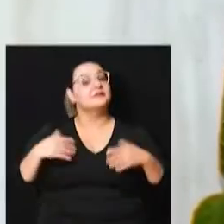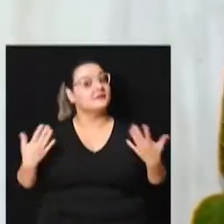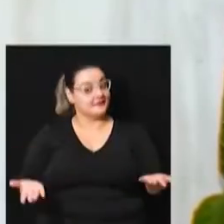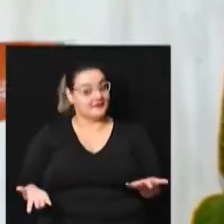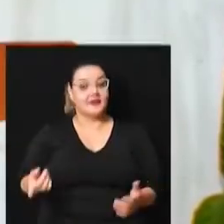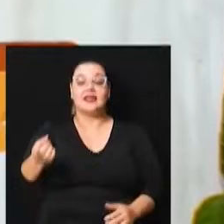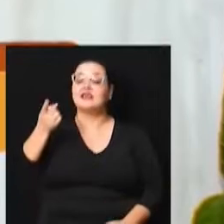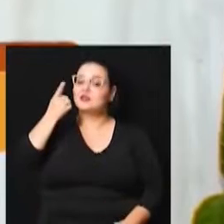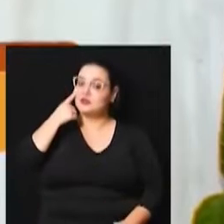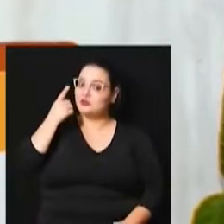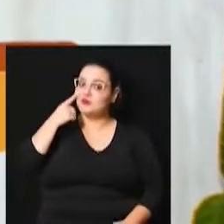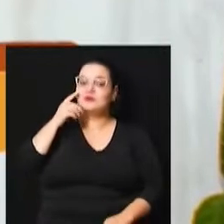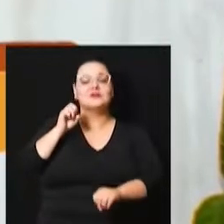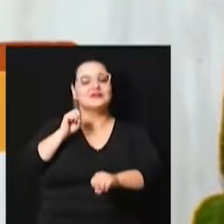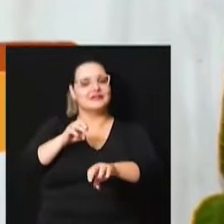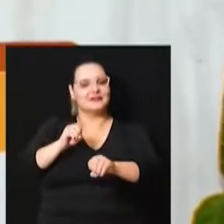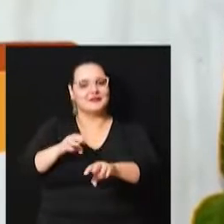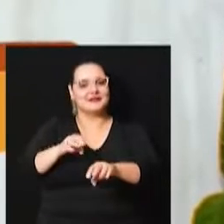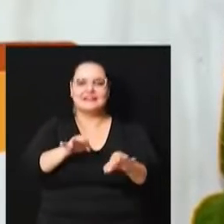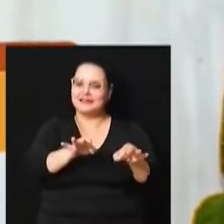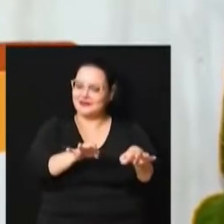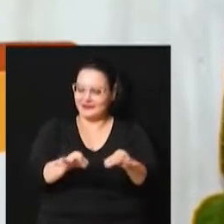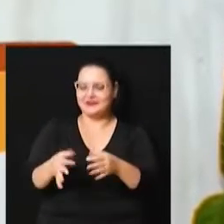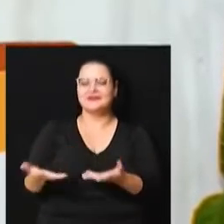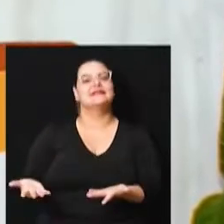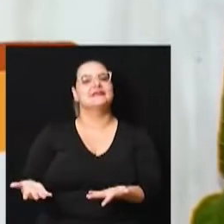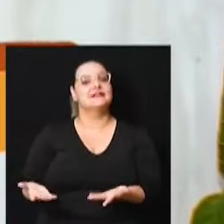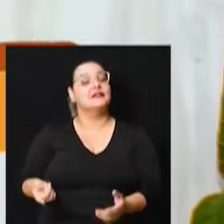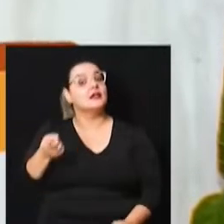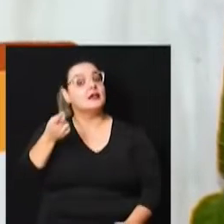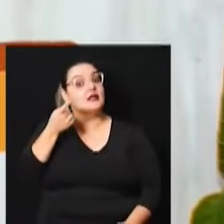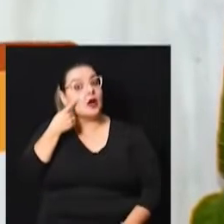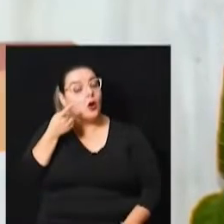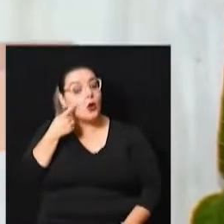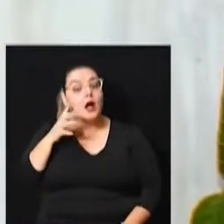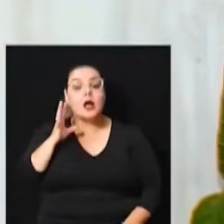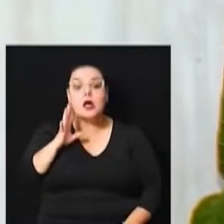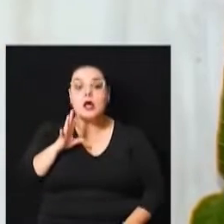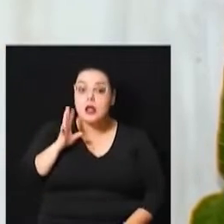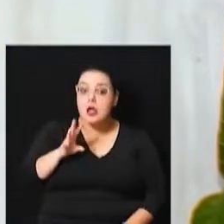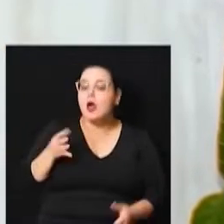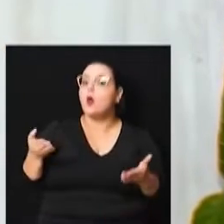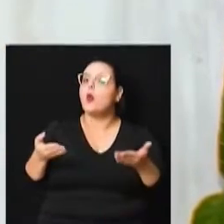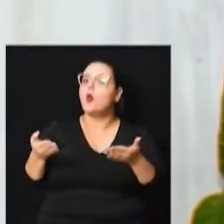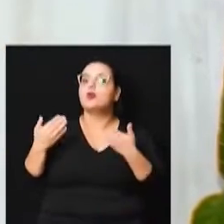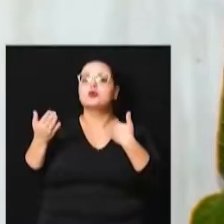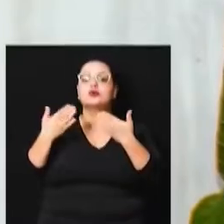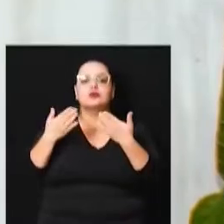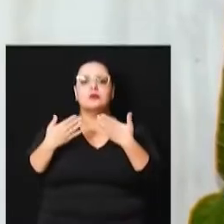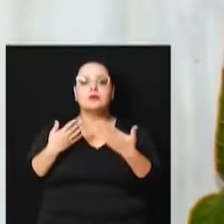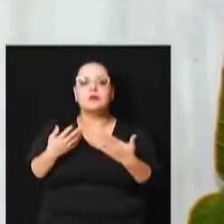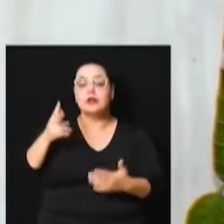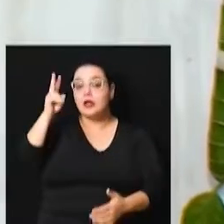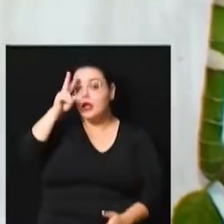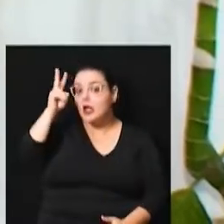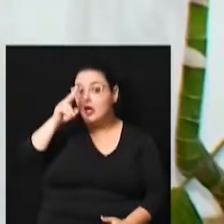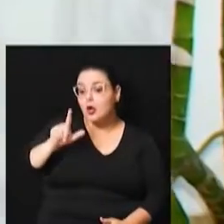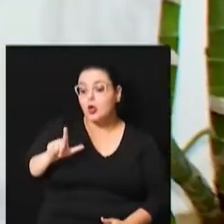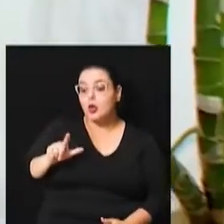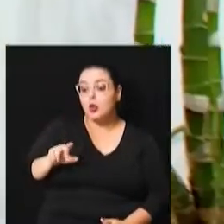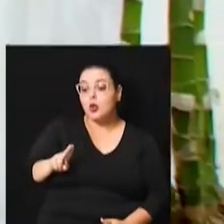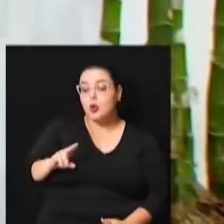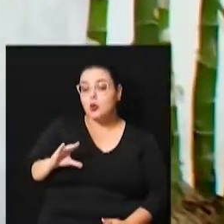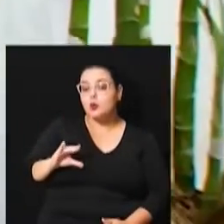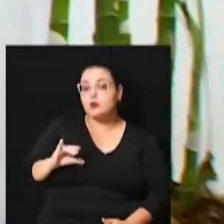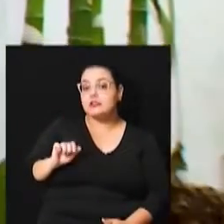Bom, é o quadro De Olho na Educação e olha só que bacana, hoje a gente vai contar a história da